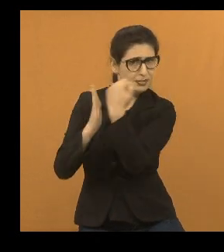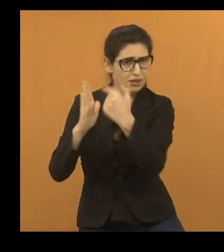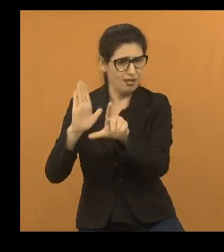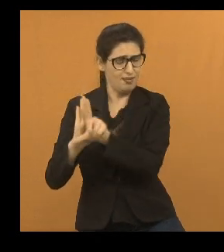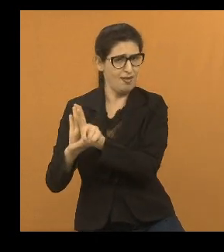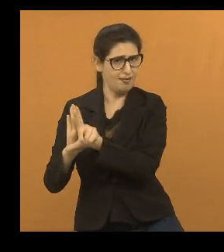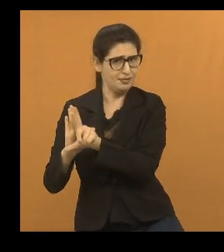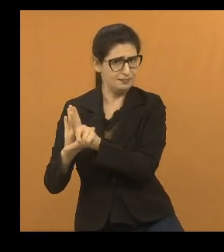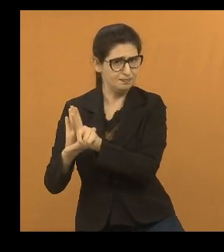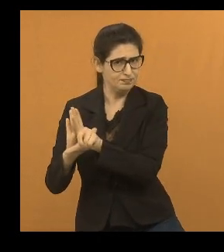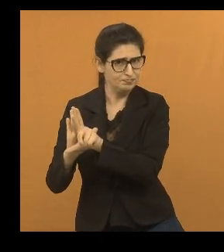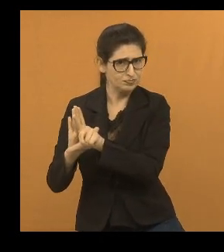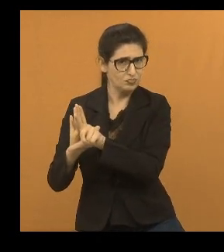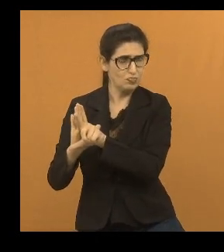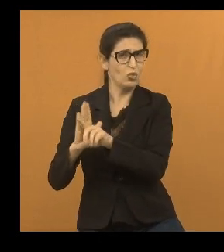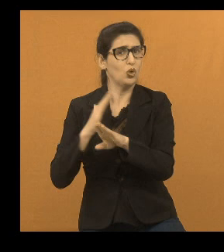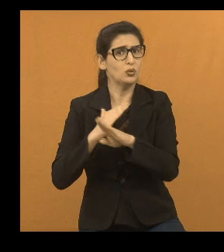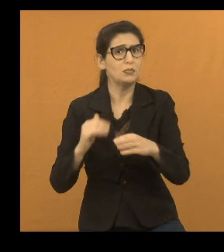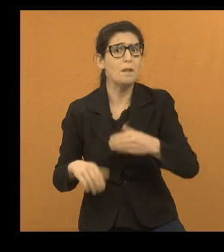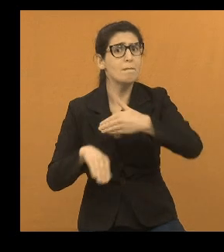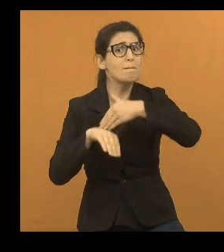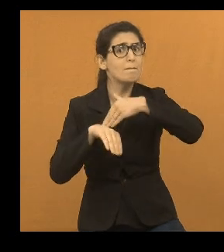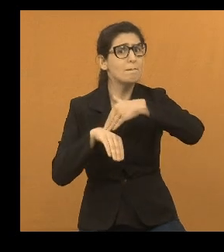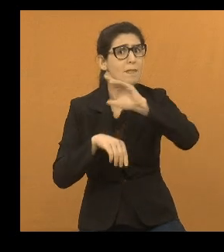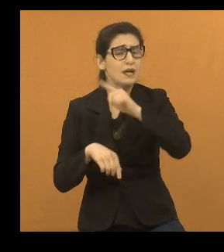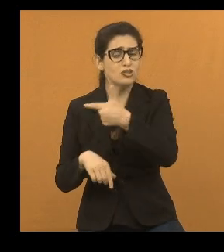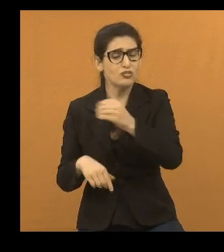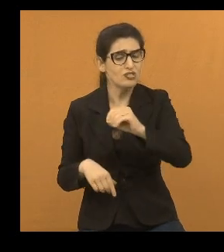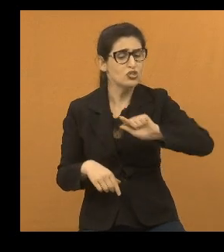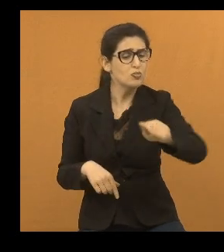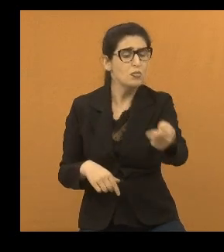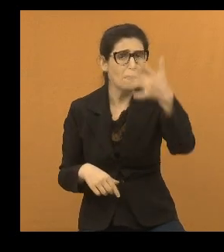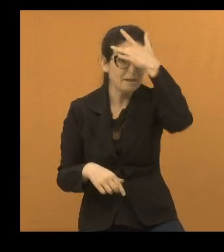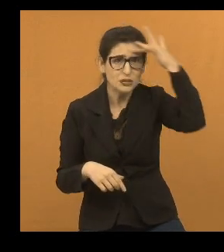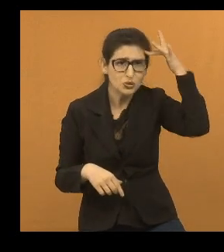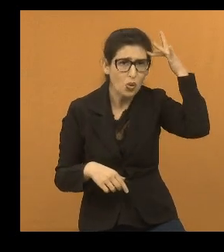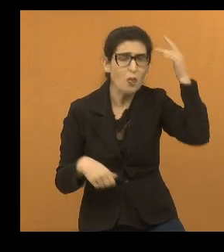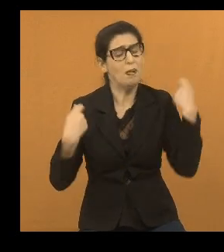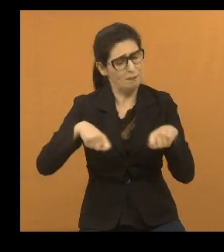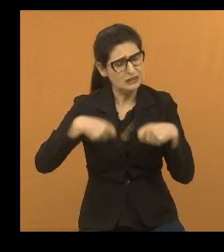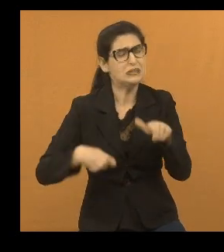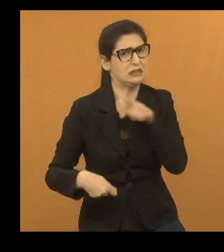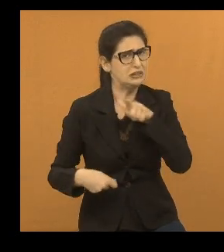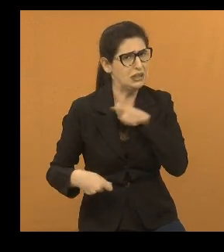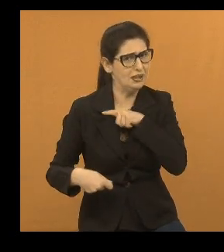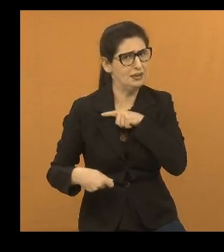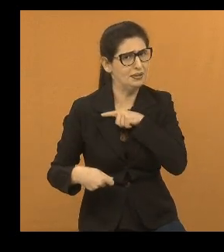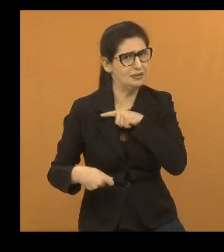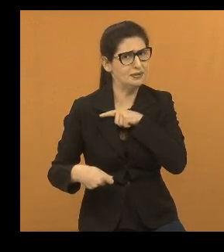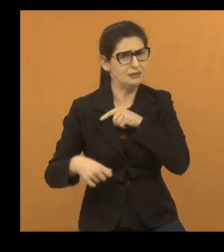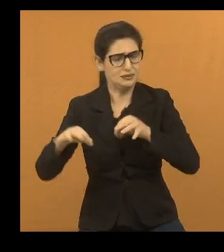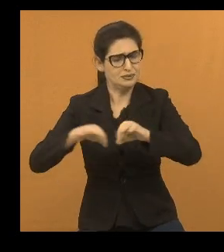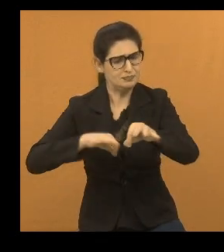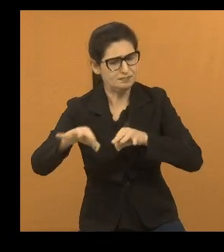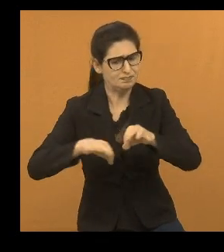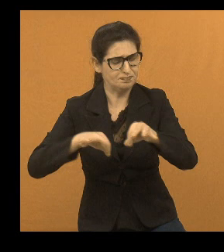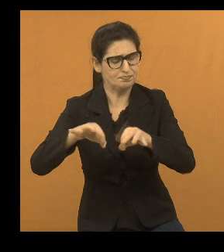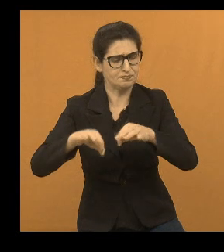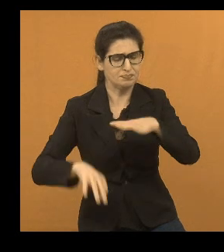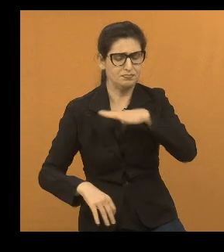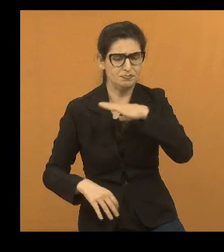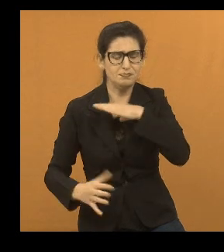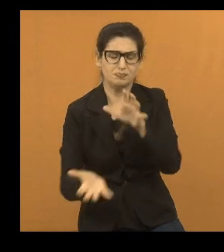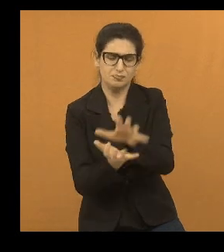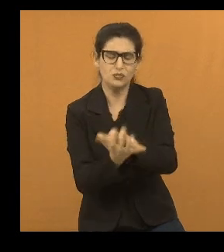cidade. Toda cidade acima de 20 mil habitantes tem que ter um plano diretor. Jacareí hoje, segundo os últimos dados